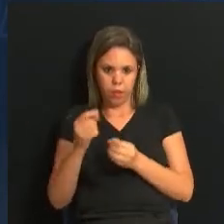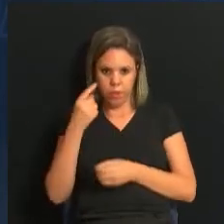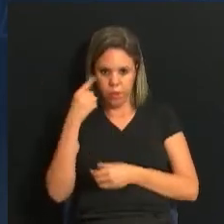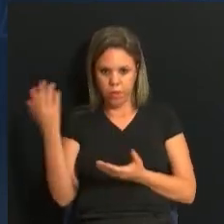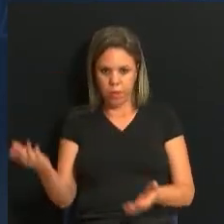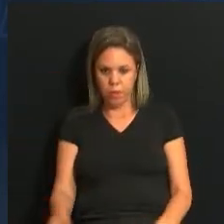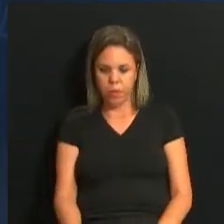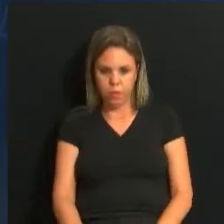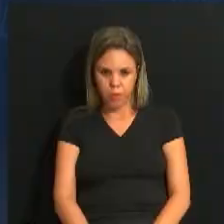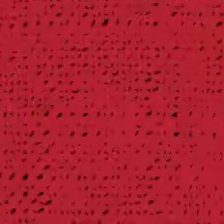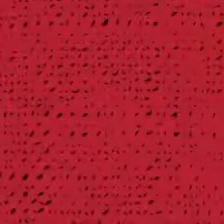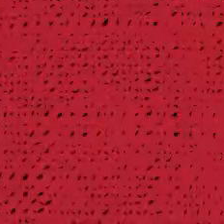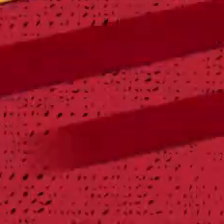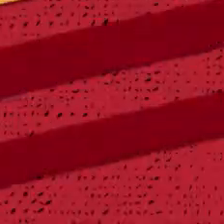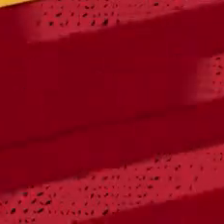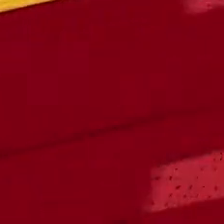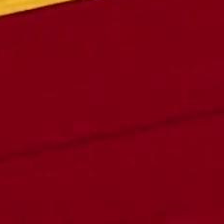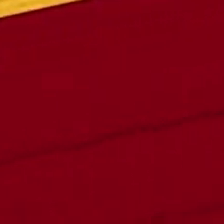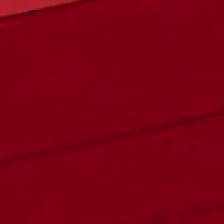hoje.